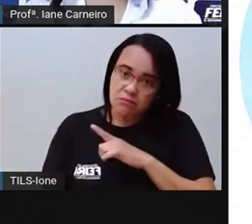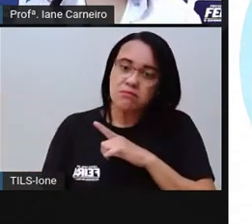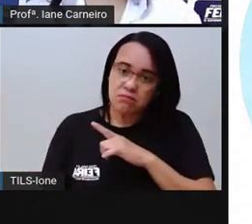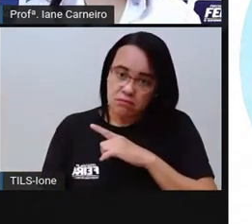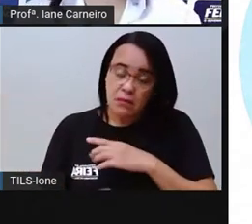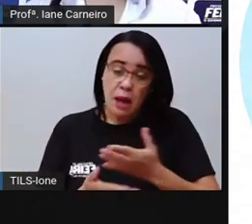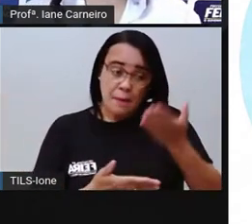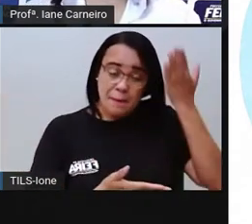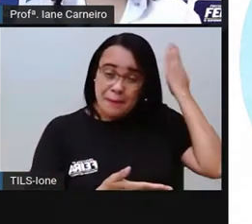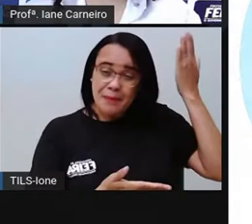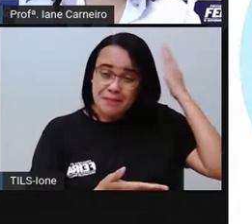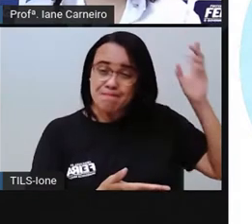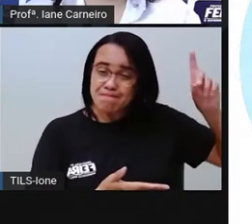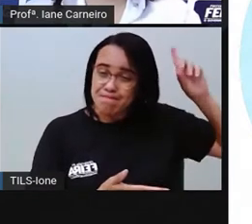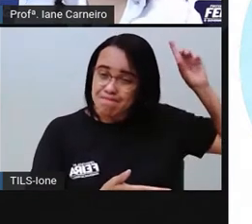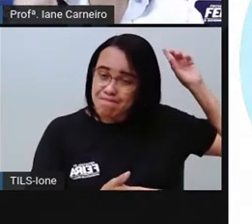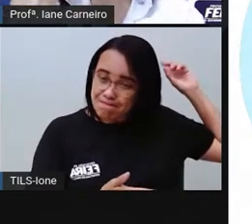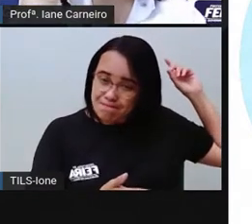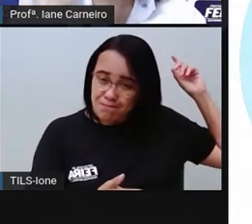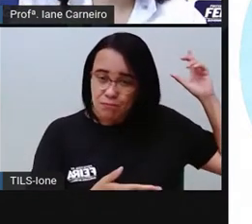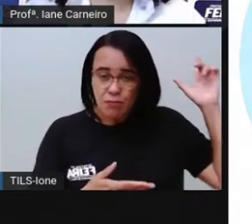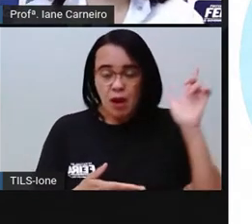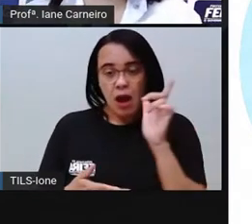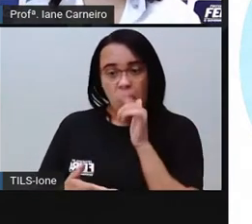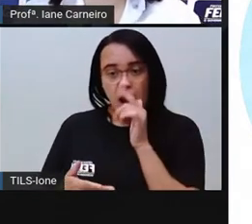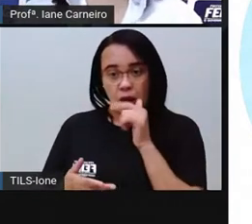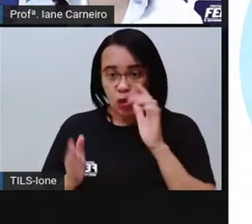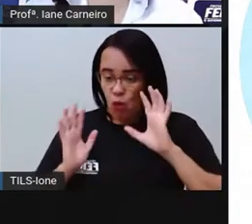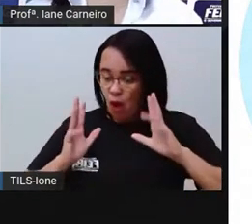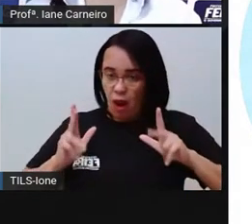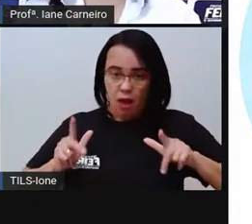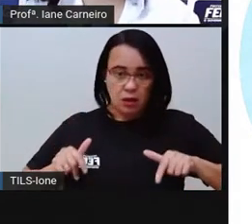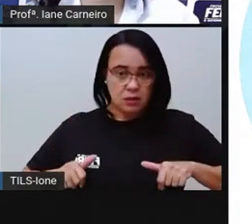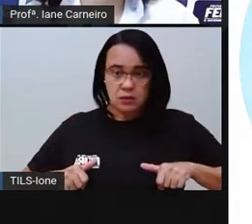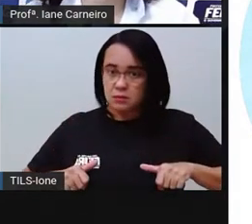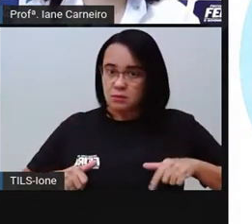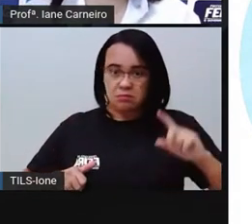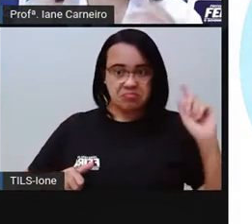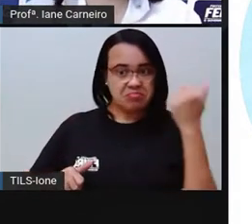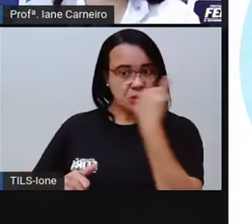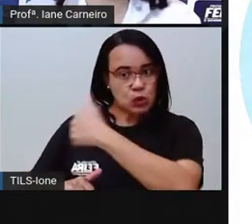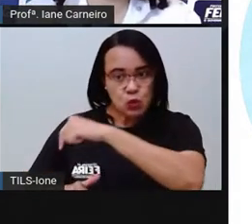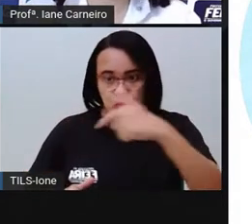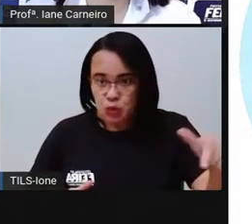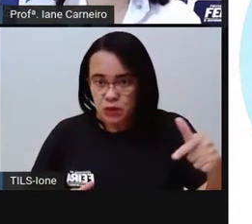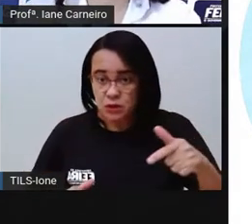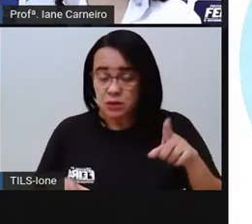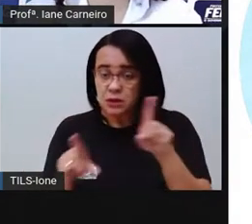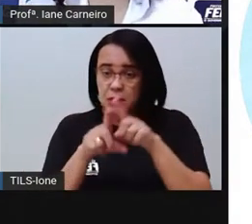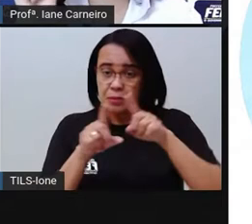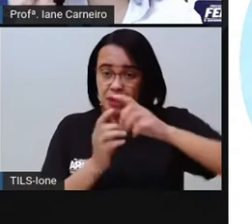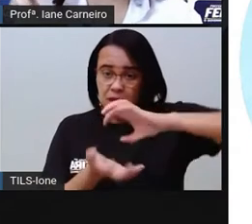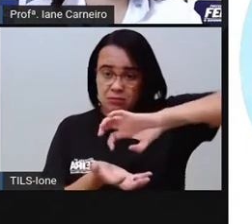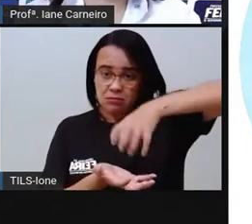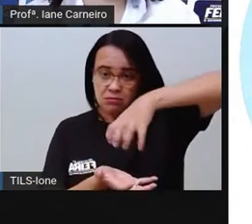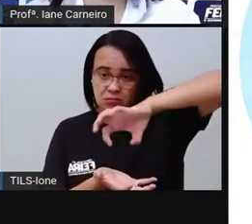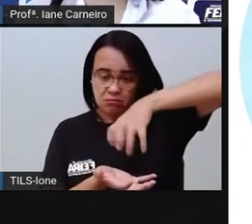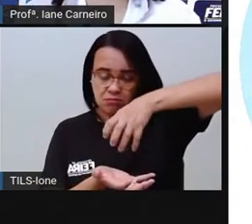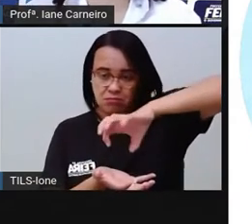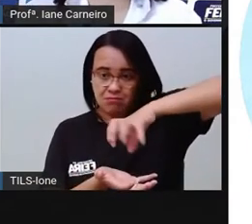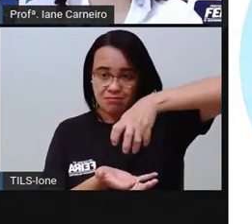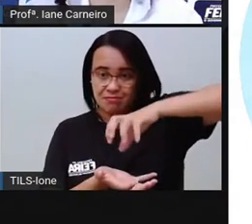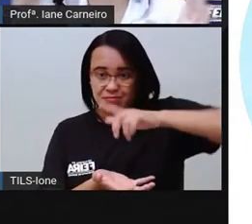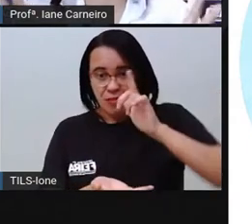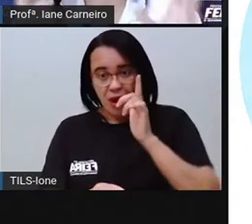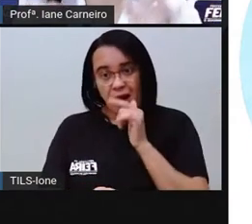muito difícil a água ser. Não saía água da torneira com tanta facilidade como a gente tem hoje, né? Se você for lá na cozinha da